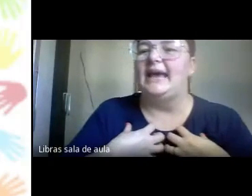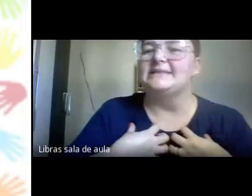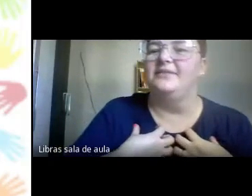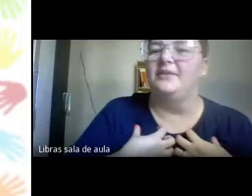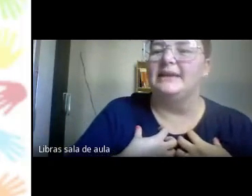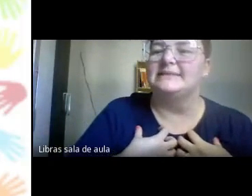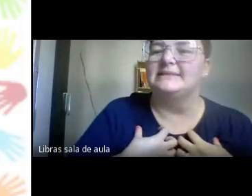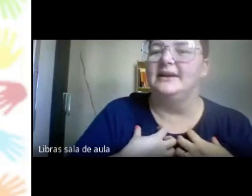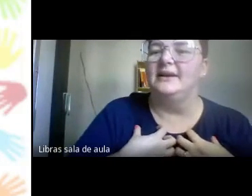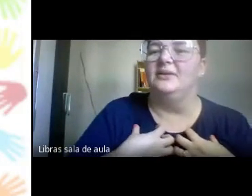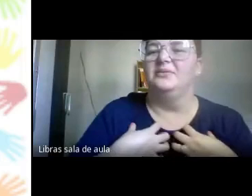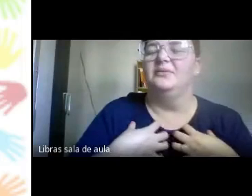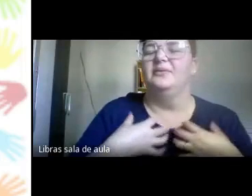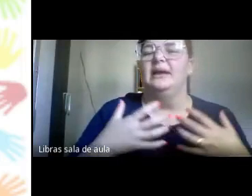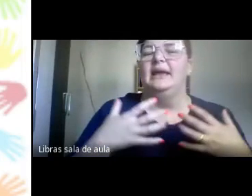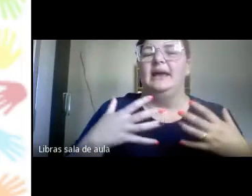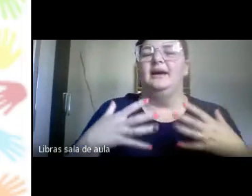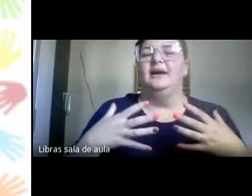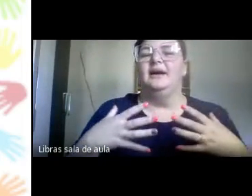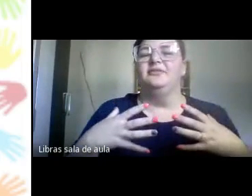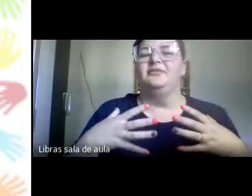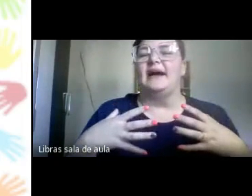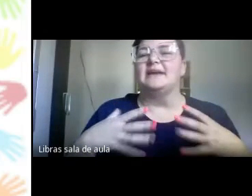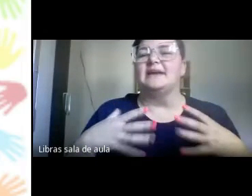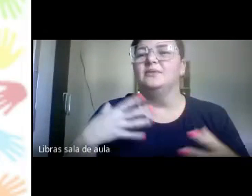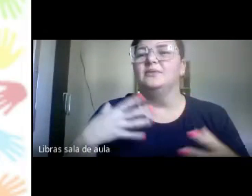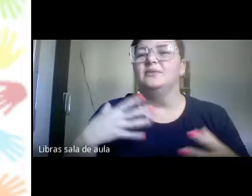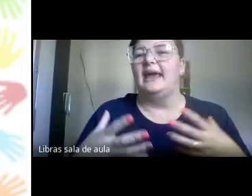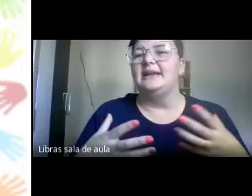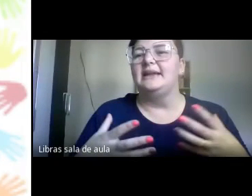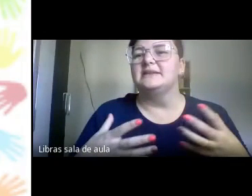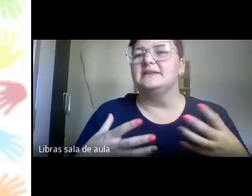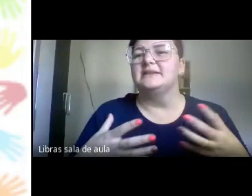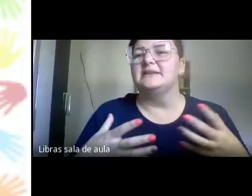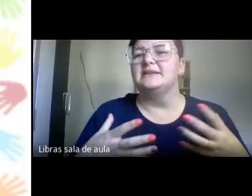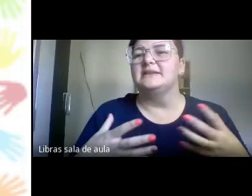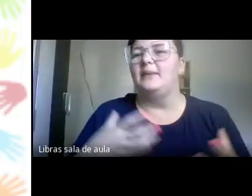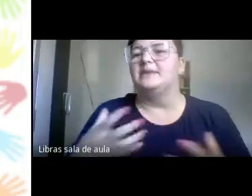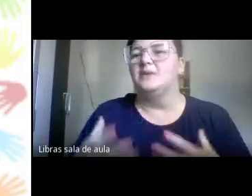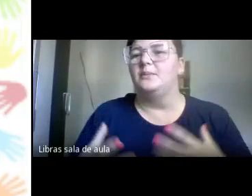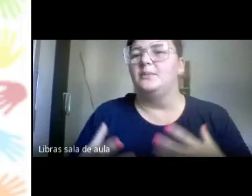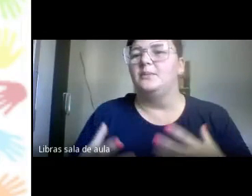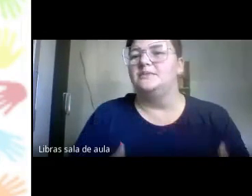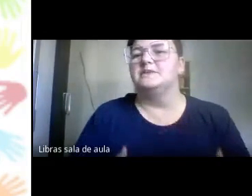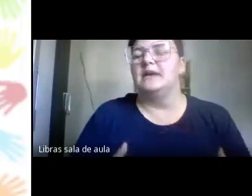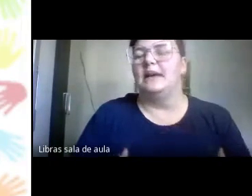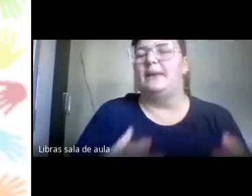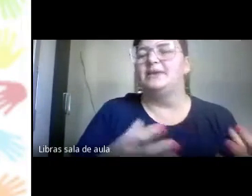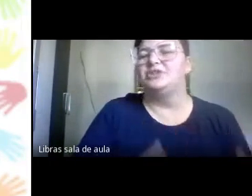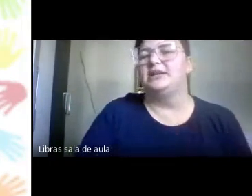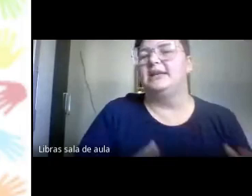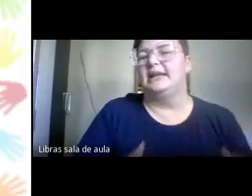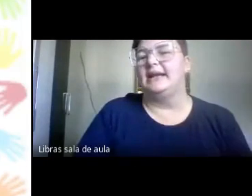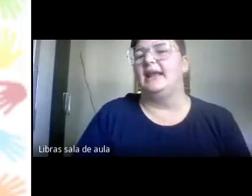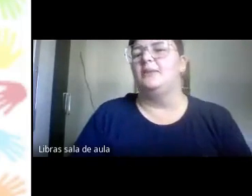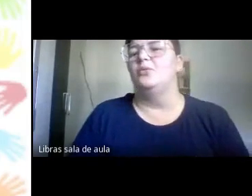E essa vibração faz com que eles compreendam mais ou menos a batida daquela